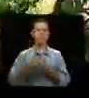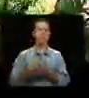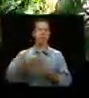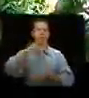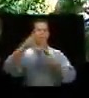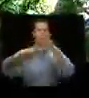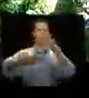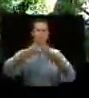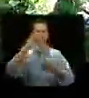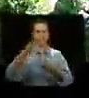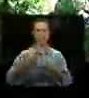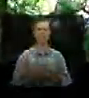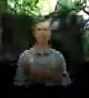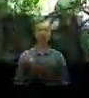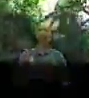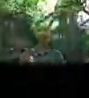eu falante.